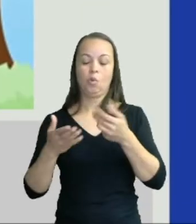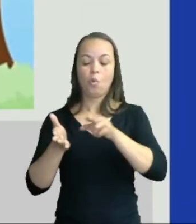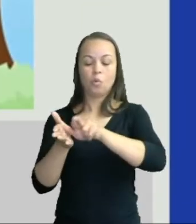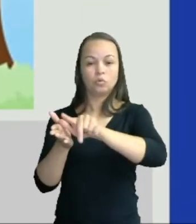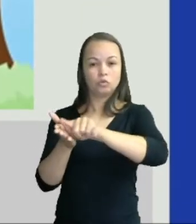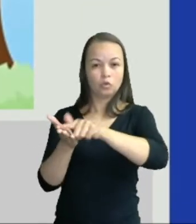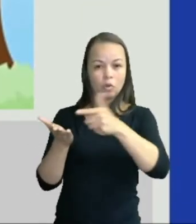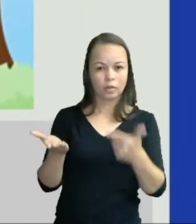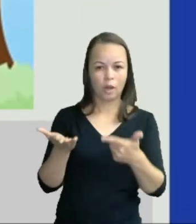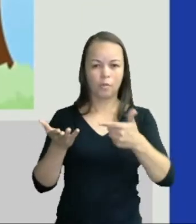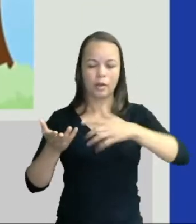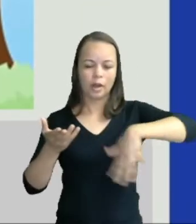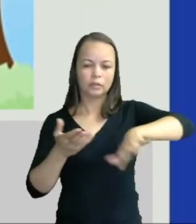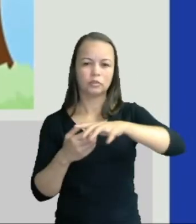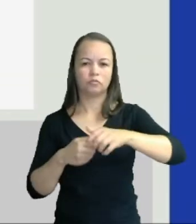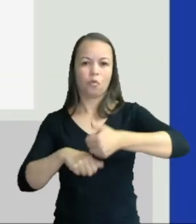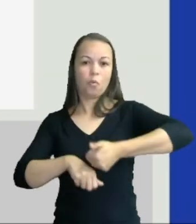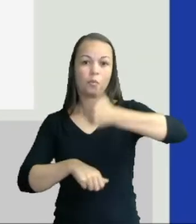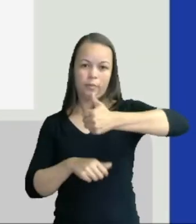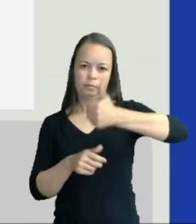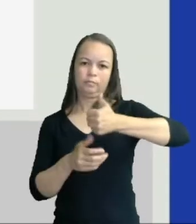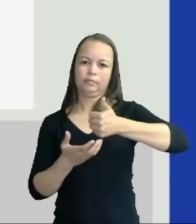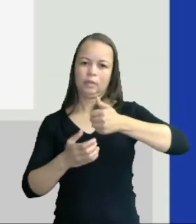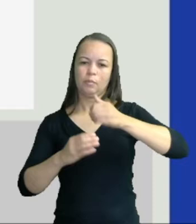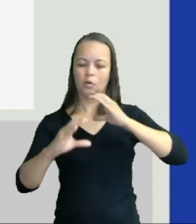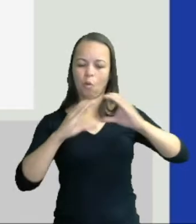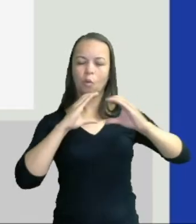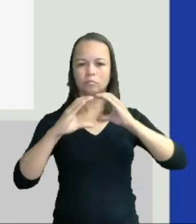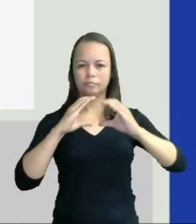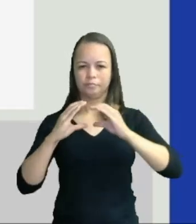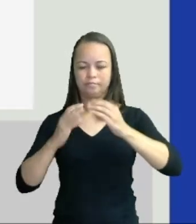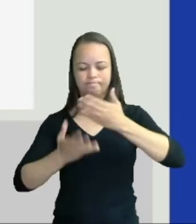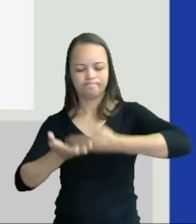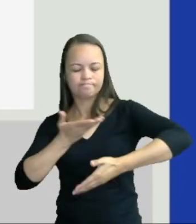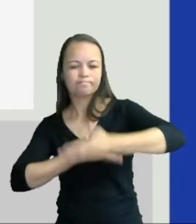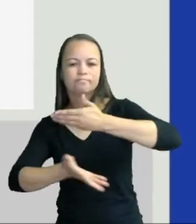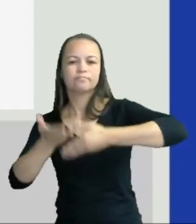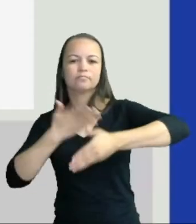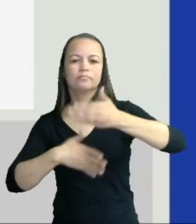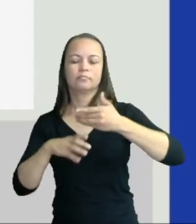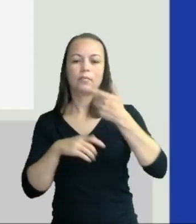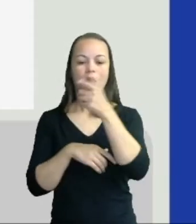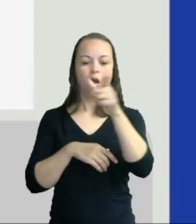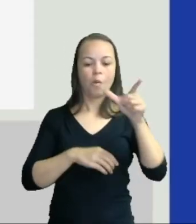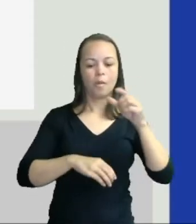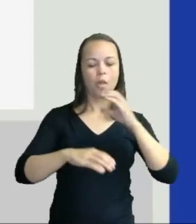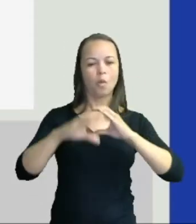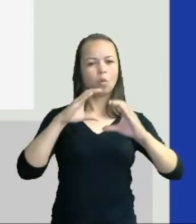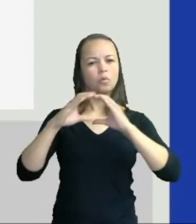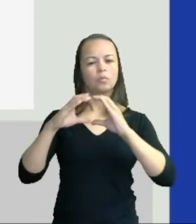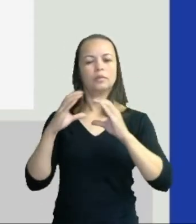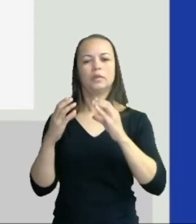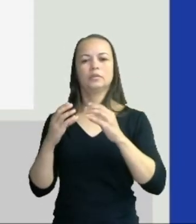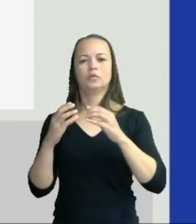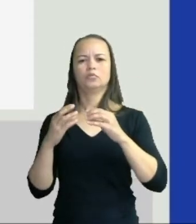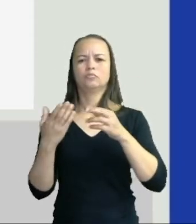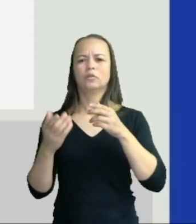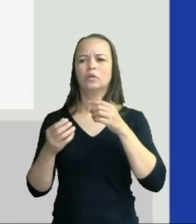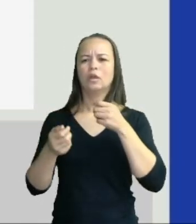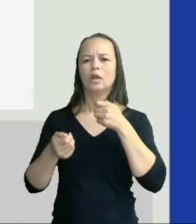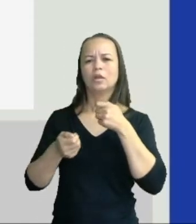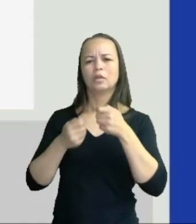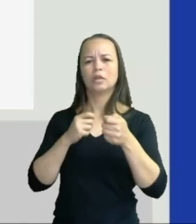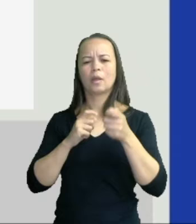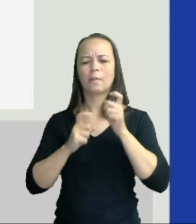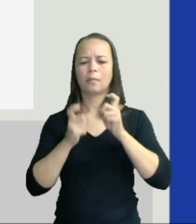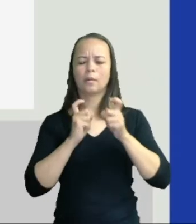meios de comunicações de massa. O jornal impresso existe no Brasil desde o início do século XIX. Há jornais que